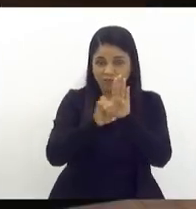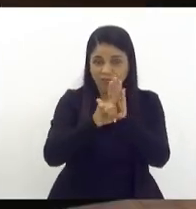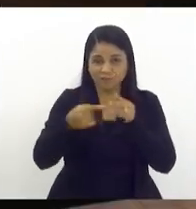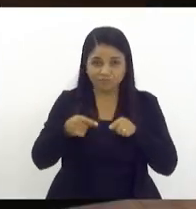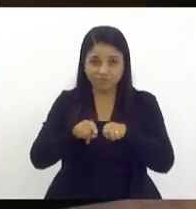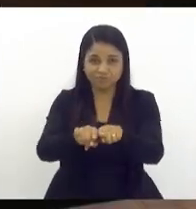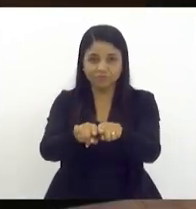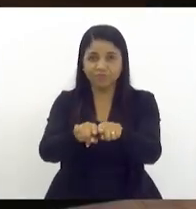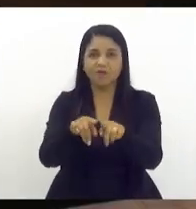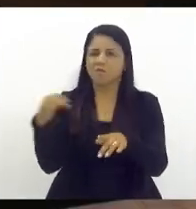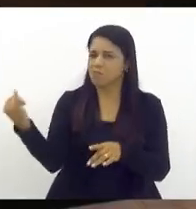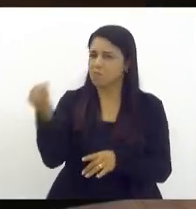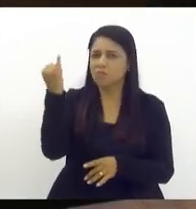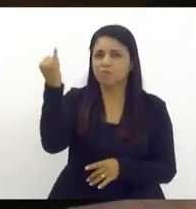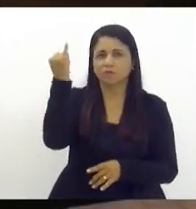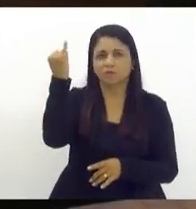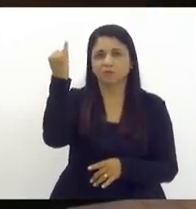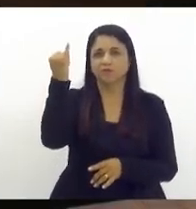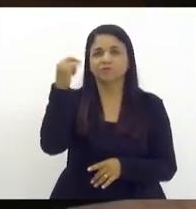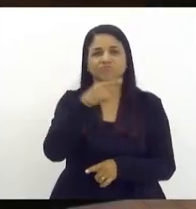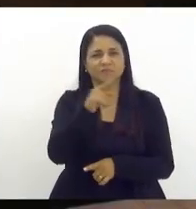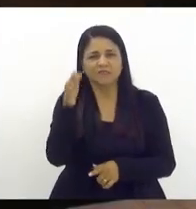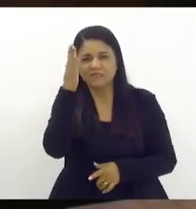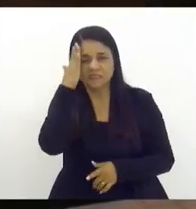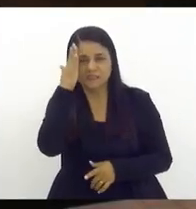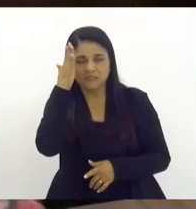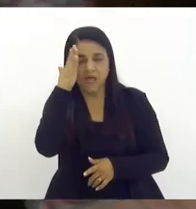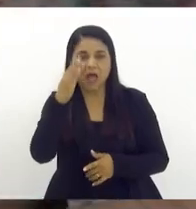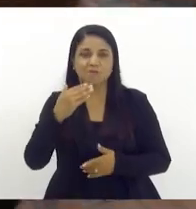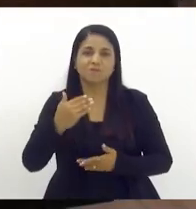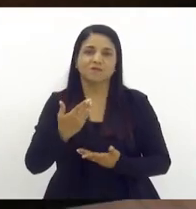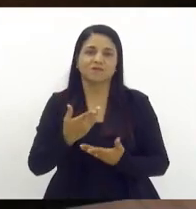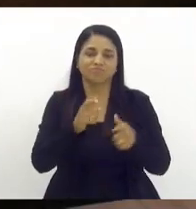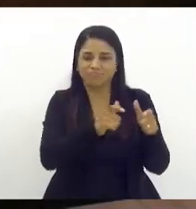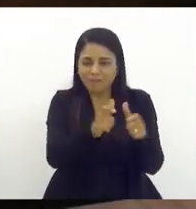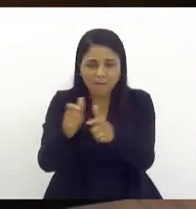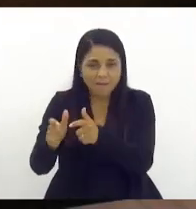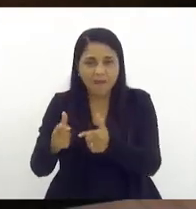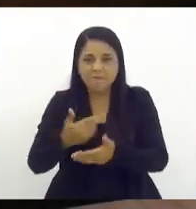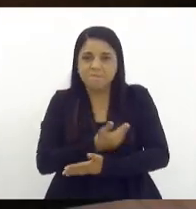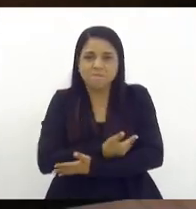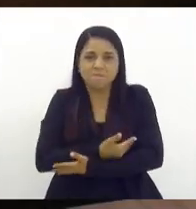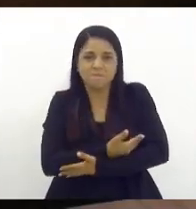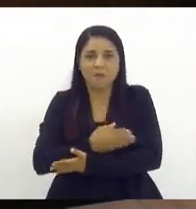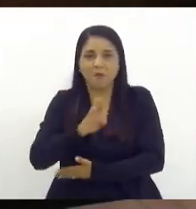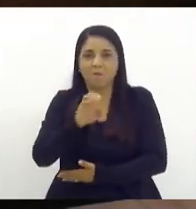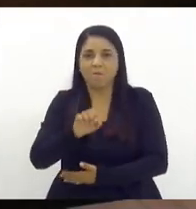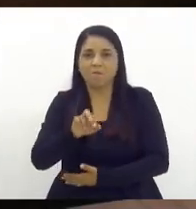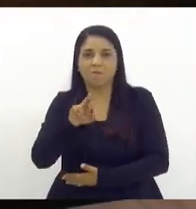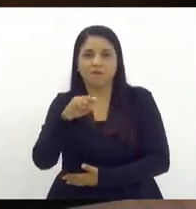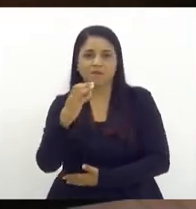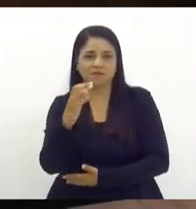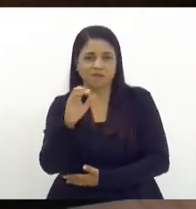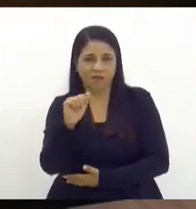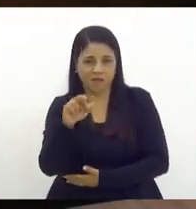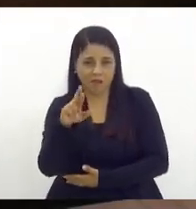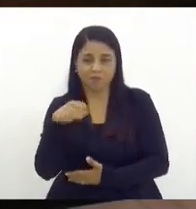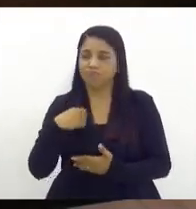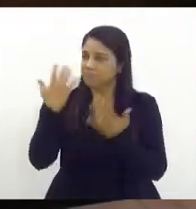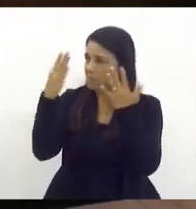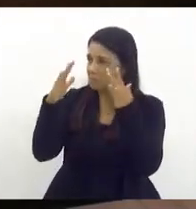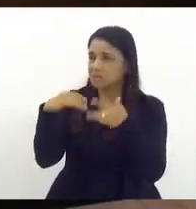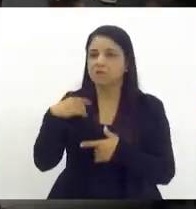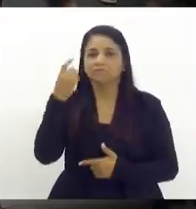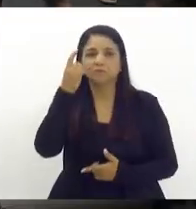importância. Todo mundo sabe que as unidades de berçário são bem escassas, então, parabenizar o Ratinho e pedir coautoria, por favor.